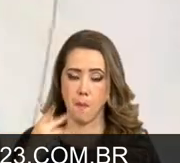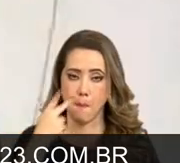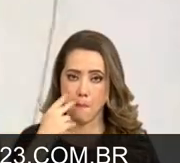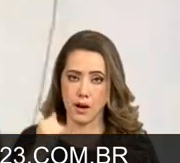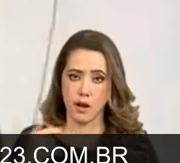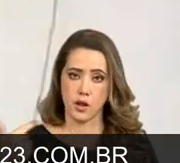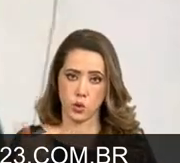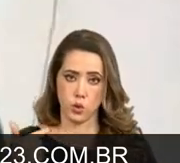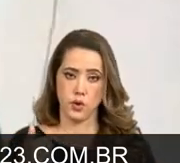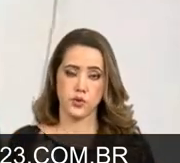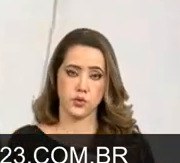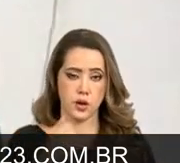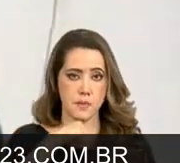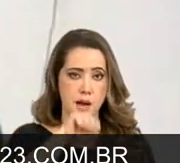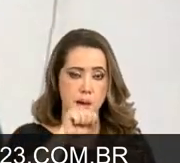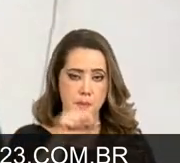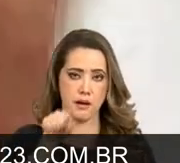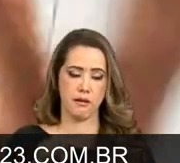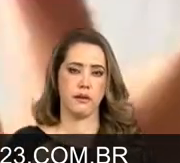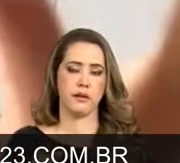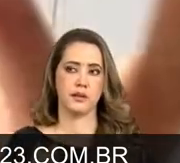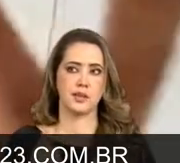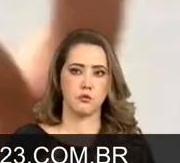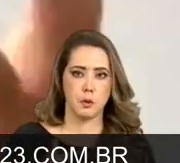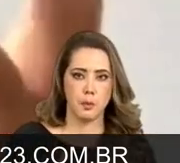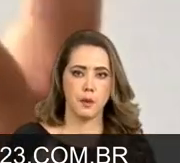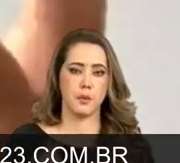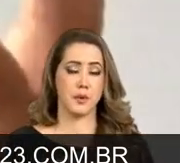Na pandemia. Nessa perca de renda,